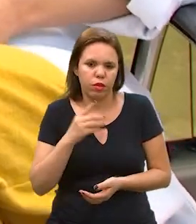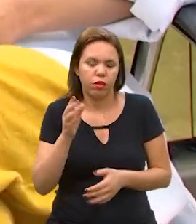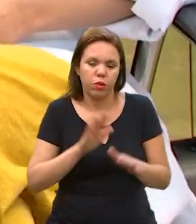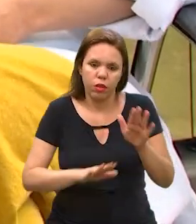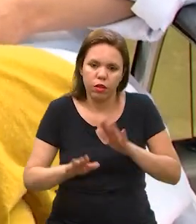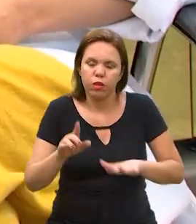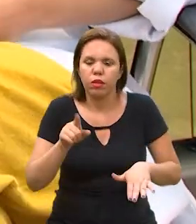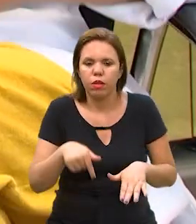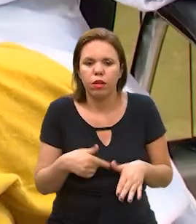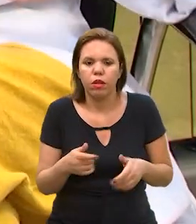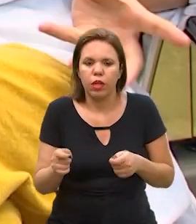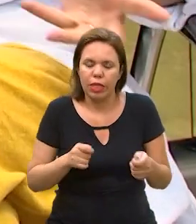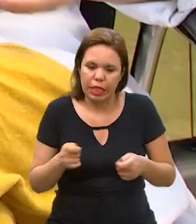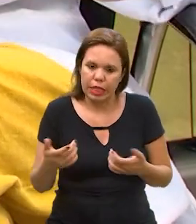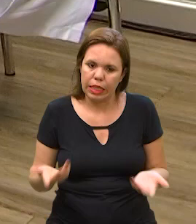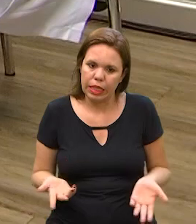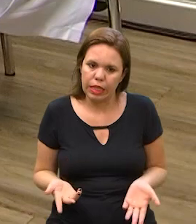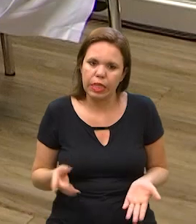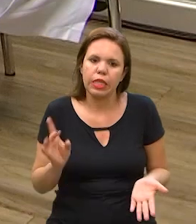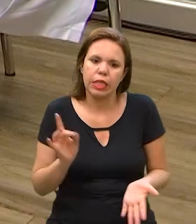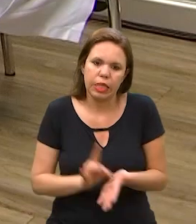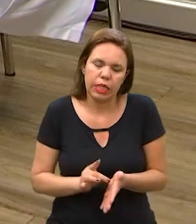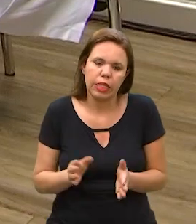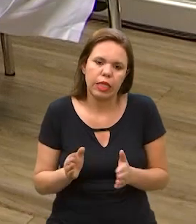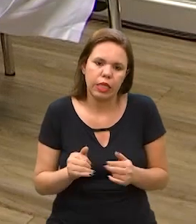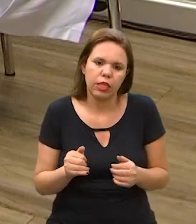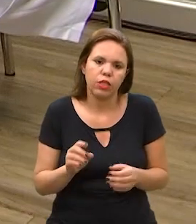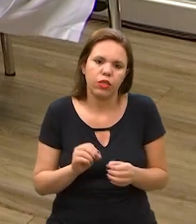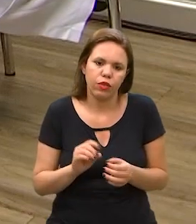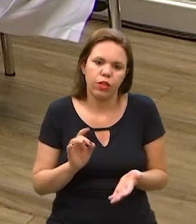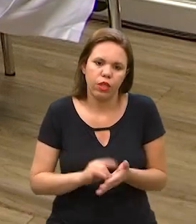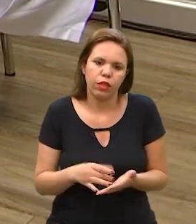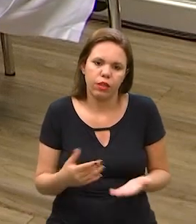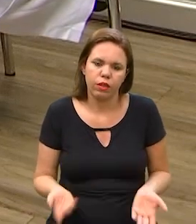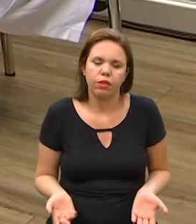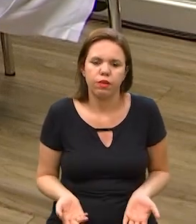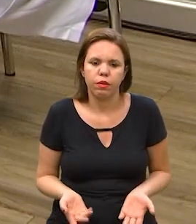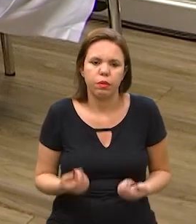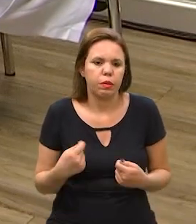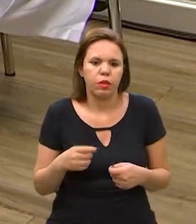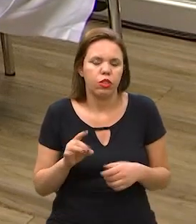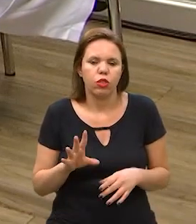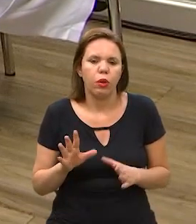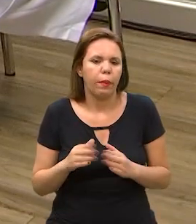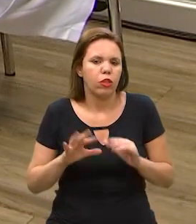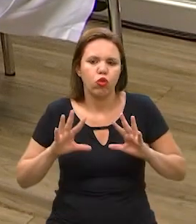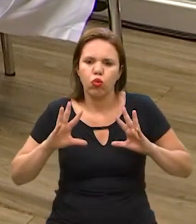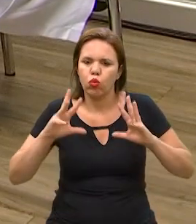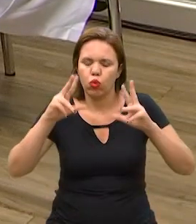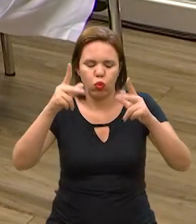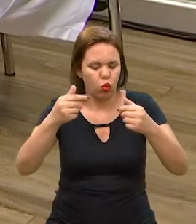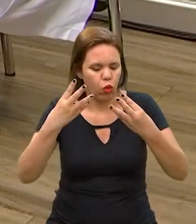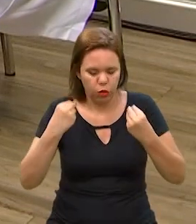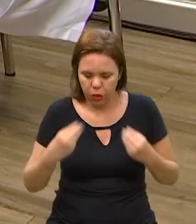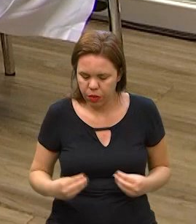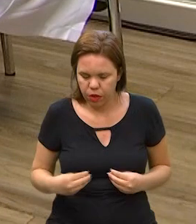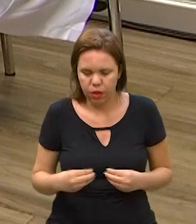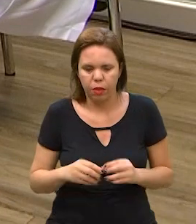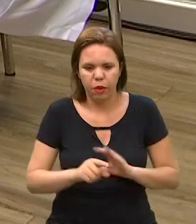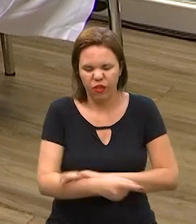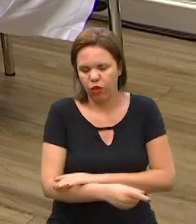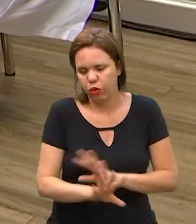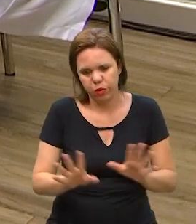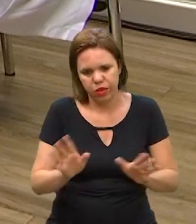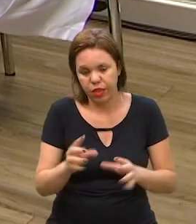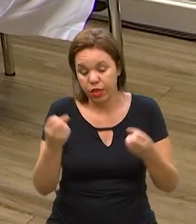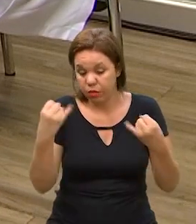Então, a gente tem que tomar muito cuidado nesse equilíbrio, né? E realmente solicitar o que for necessário. Não precisa sair solicitando exames desnecessários e até